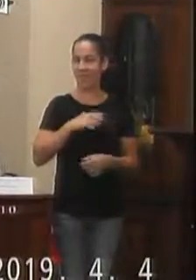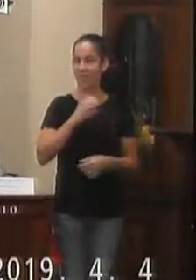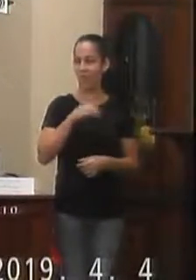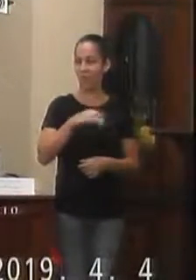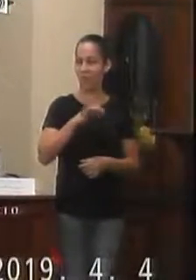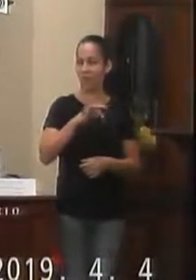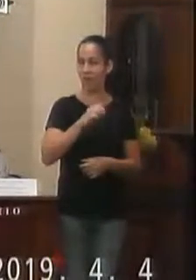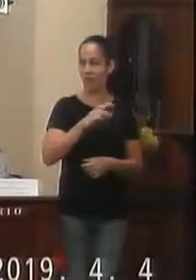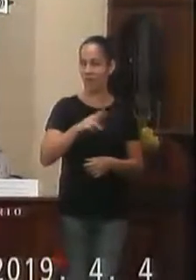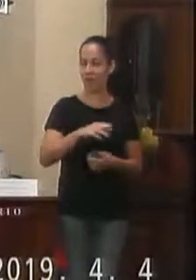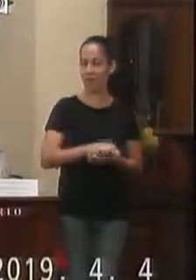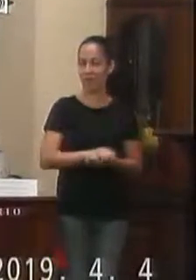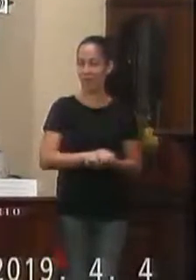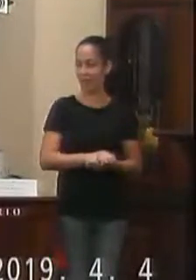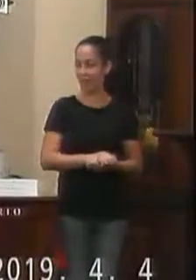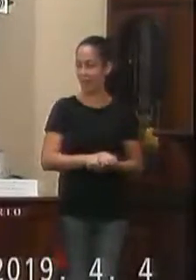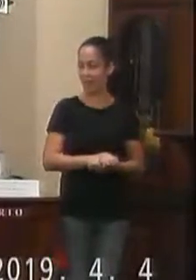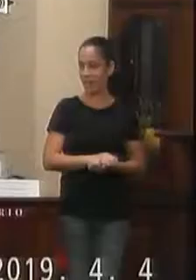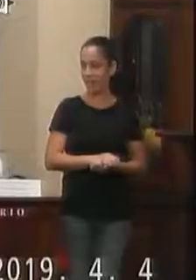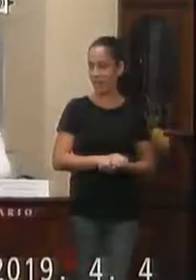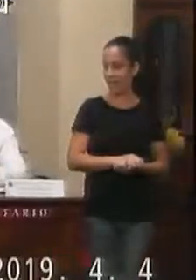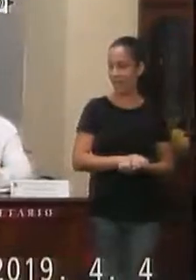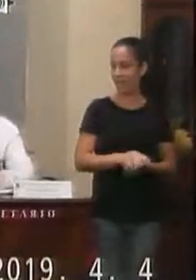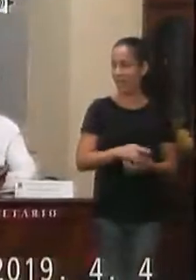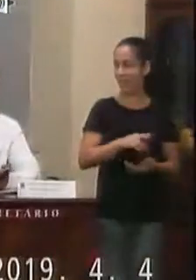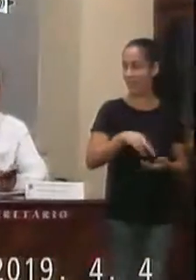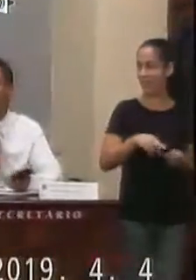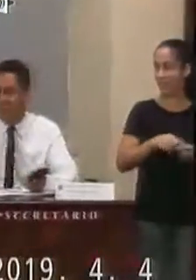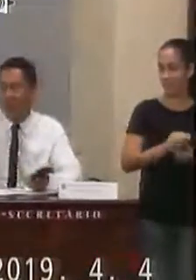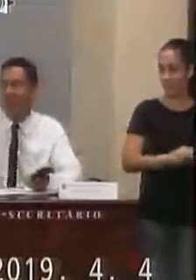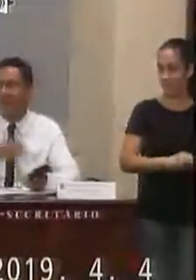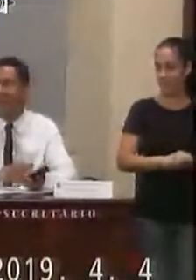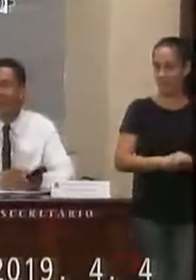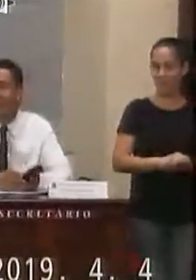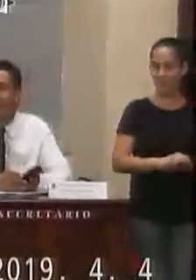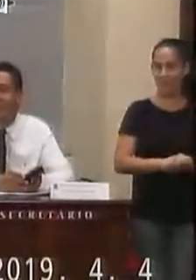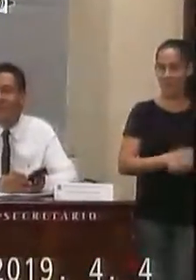presidente. Então, continua em discussão o requerimento.